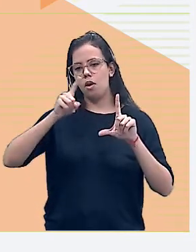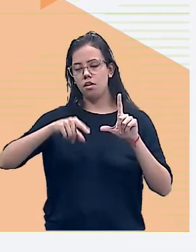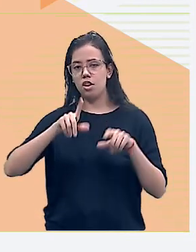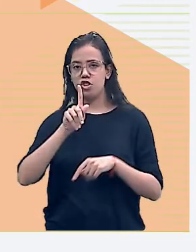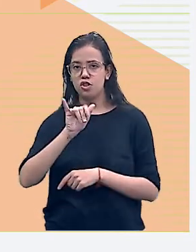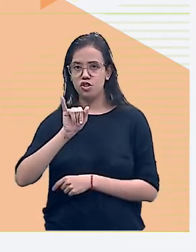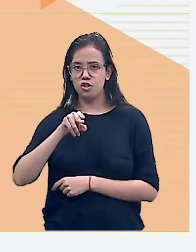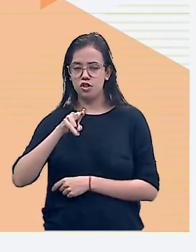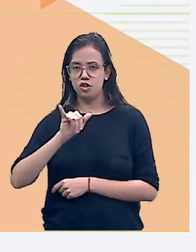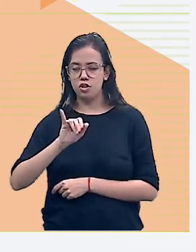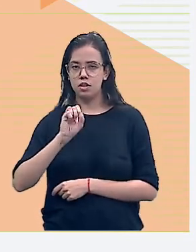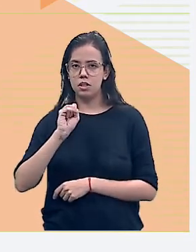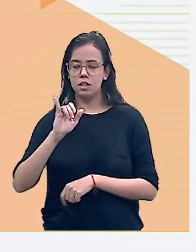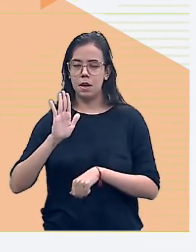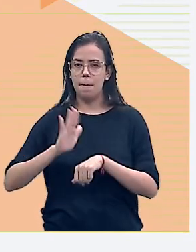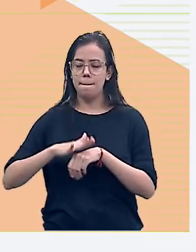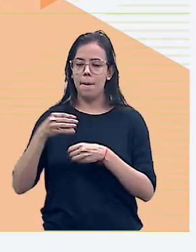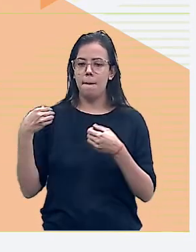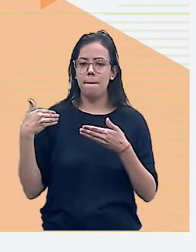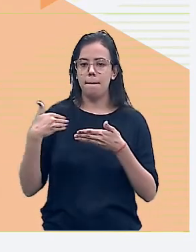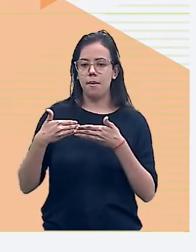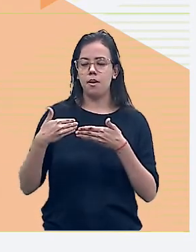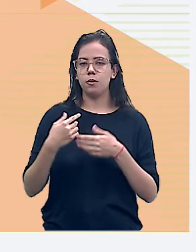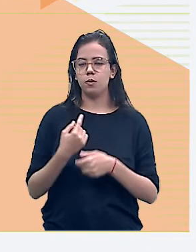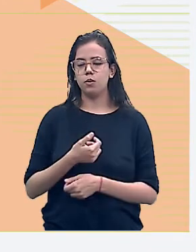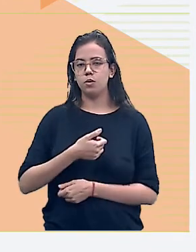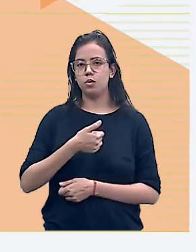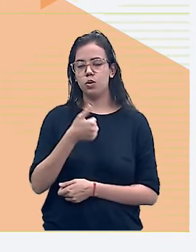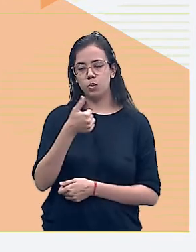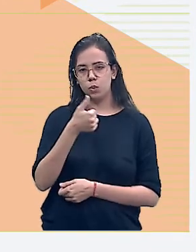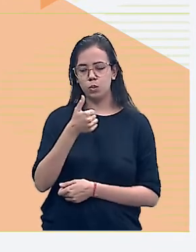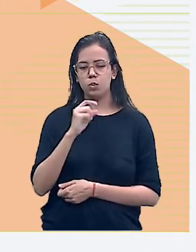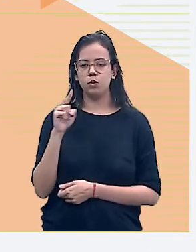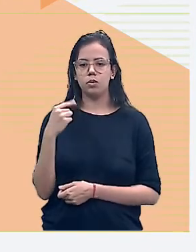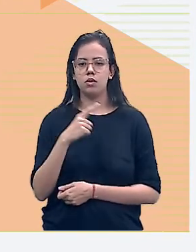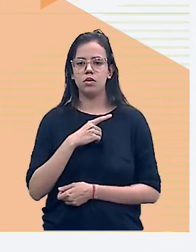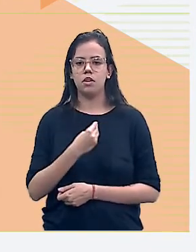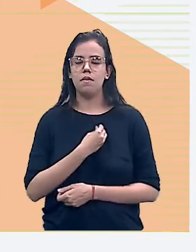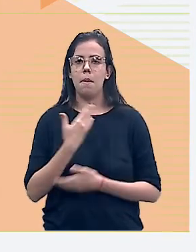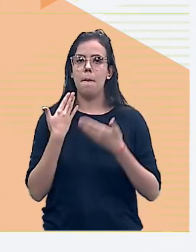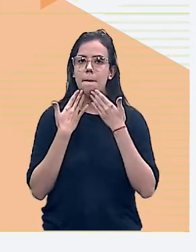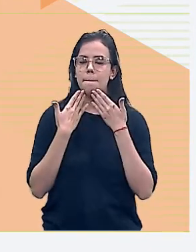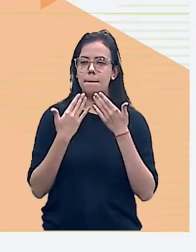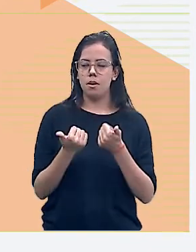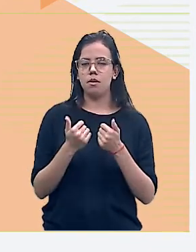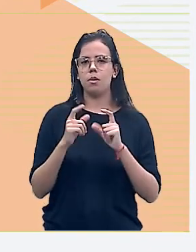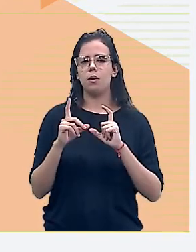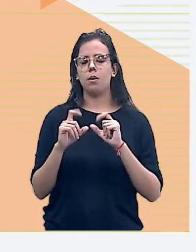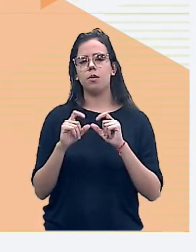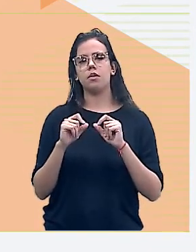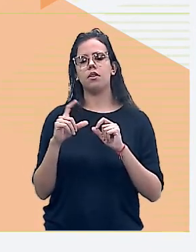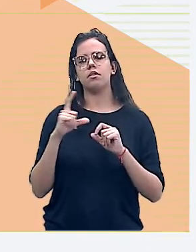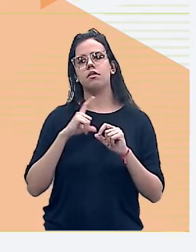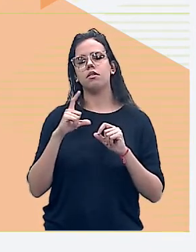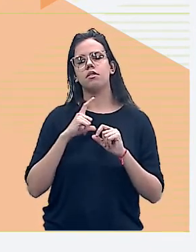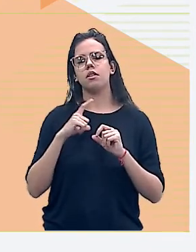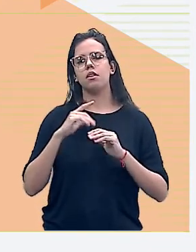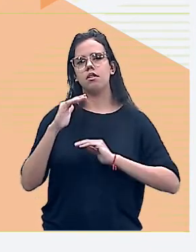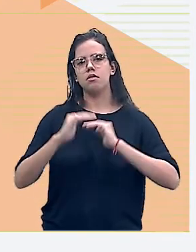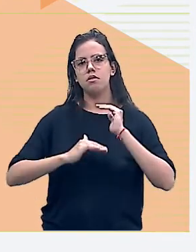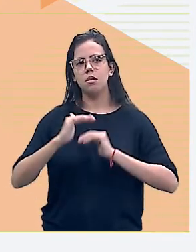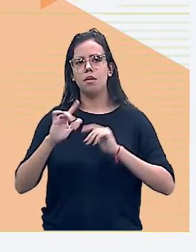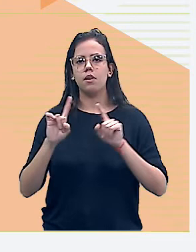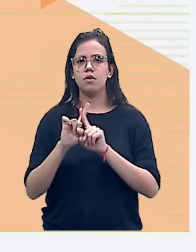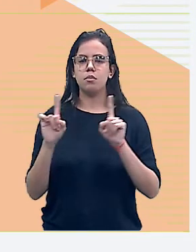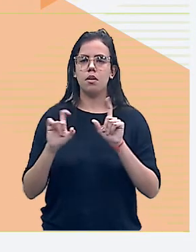Gene quanto mais próximo de 1 é nós estaríamos melhor seria em relação aos igualdade no